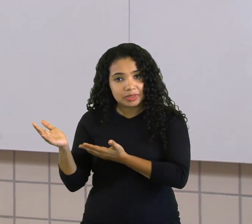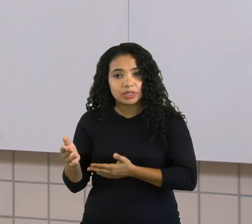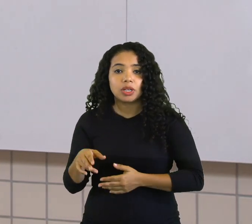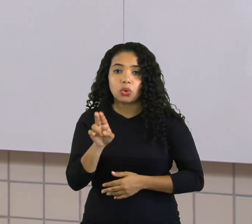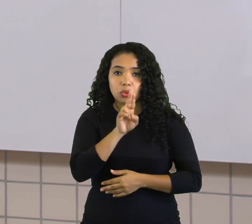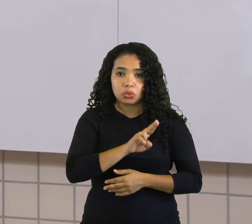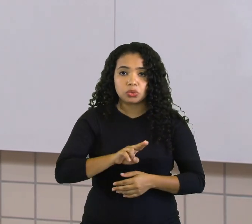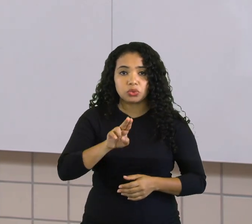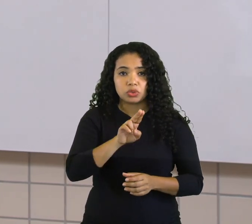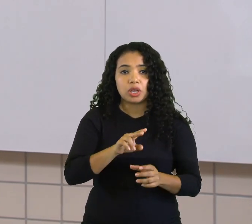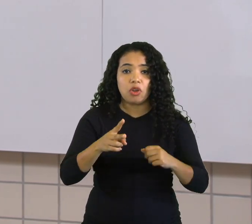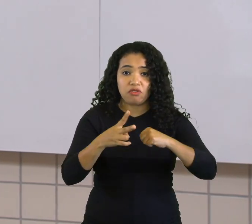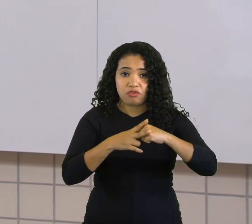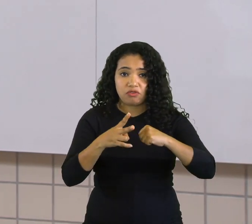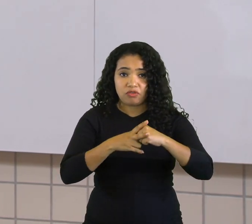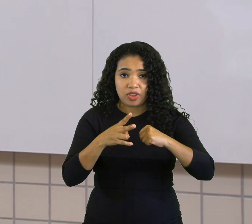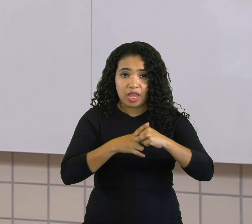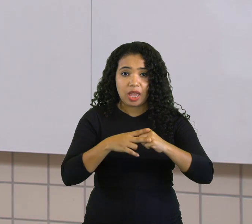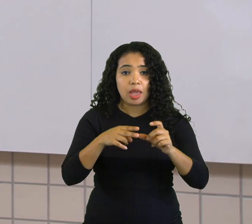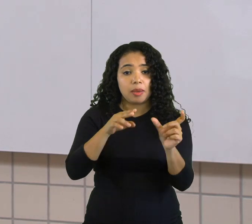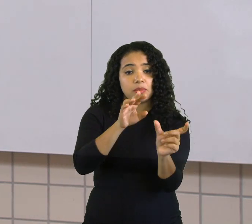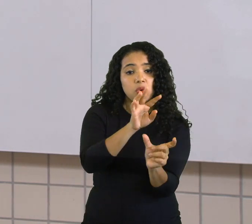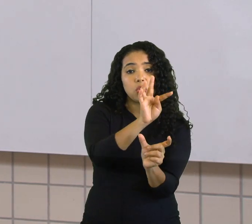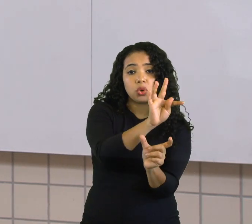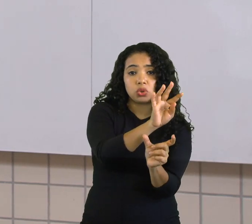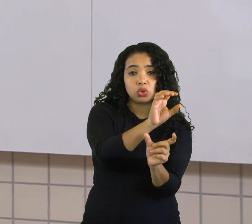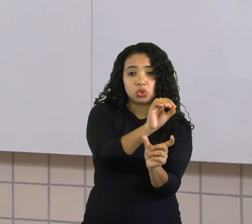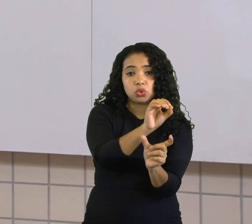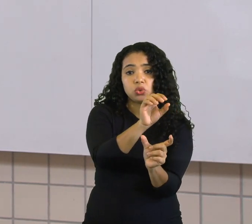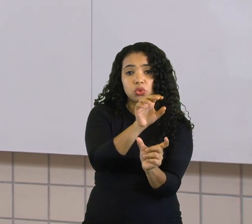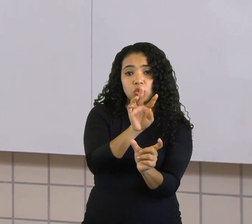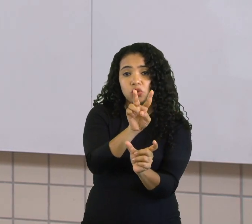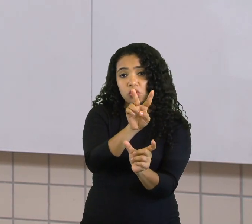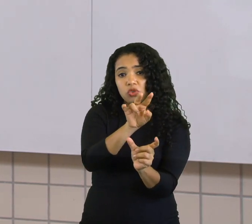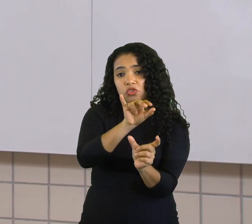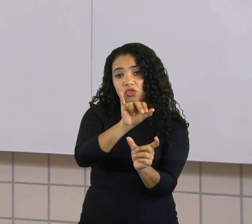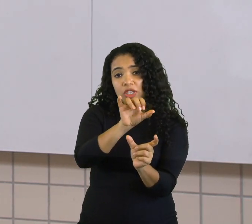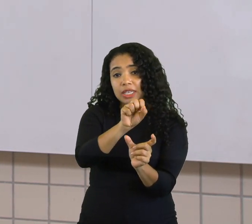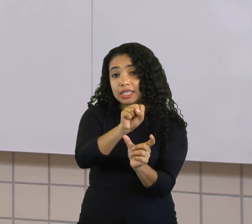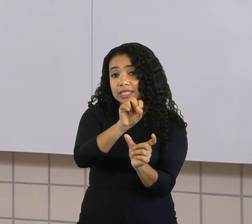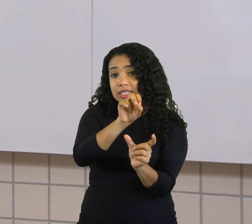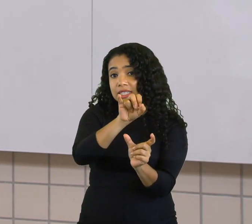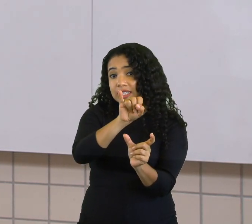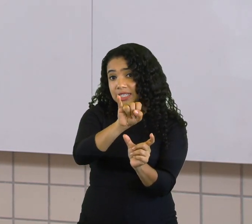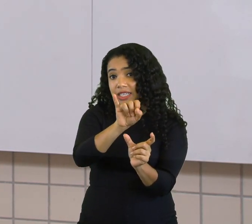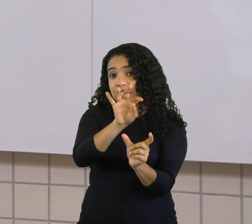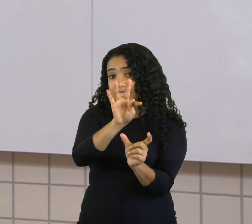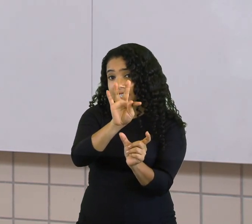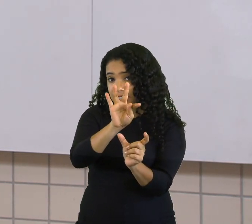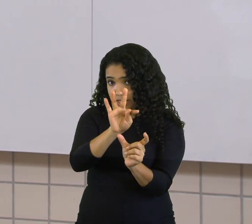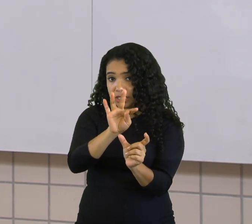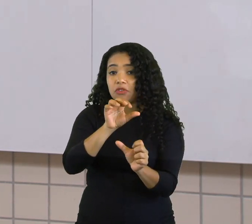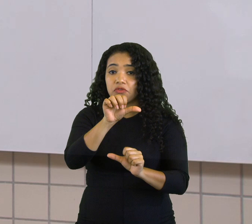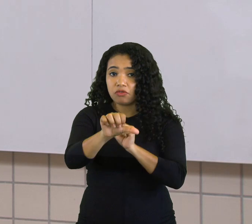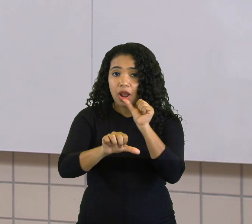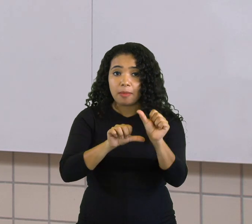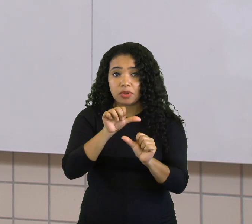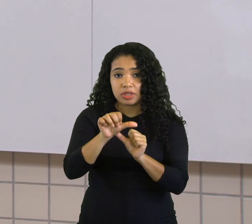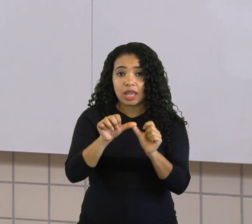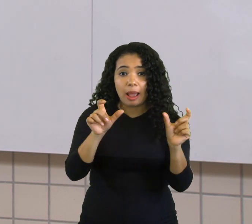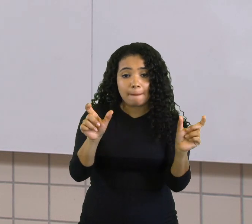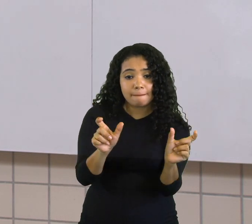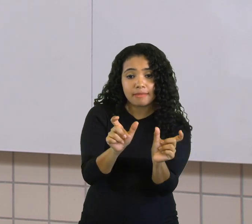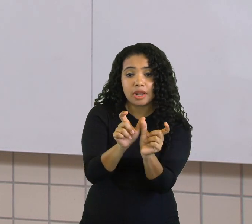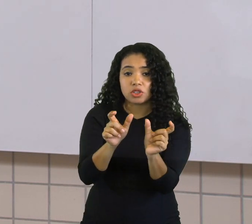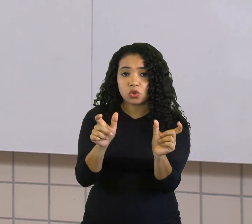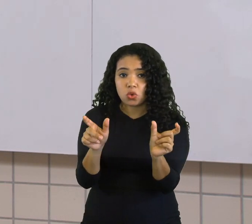to visit, que é o verbo visitar, para vocês entenderem que a gente vai mudar apenas a pessoa, se é ele,